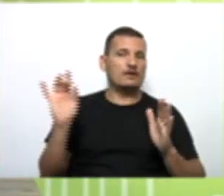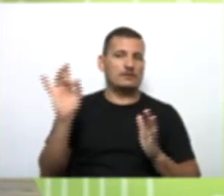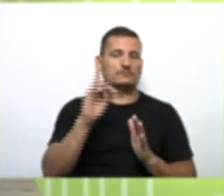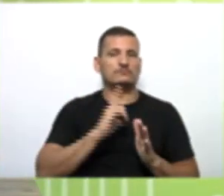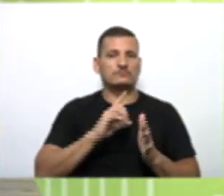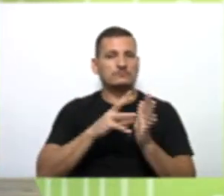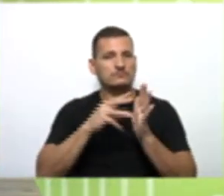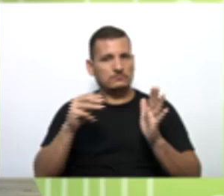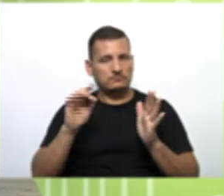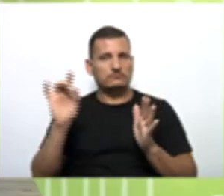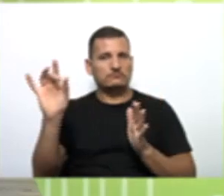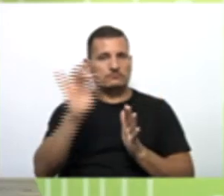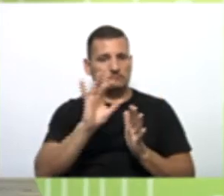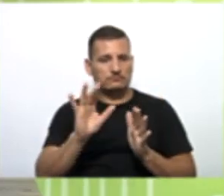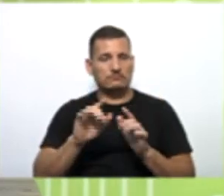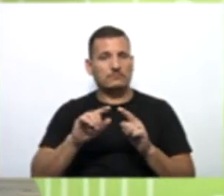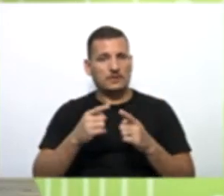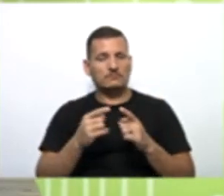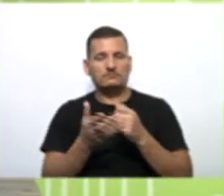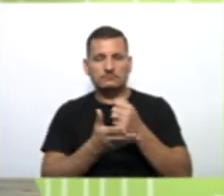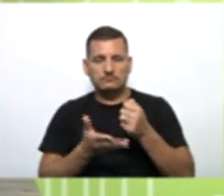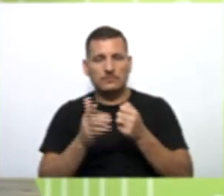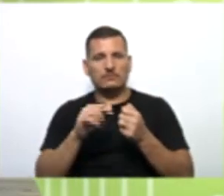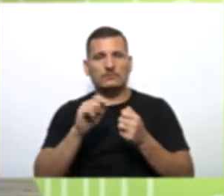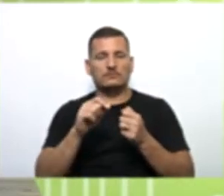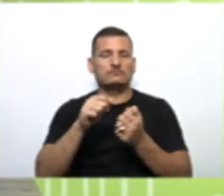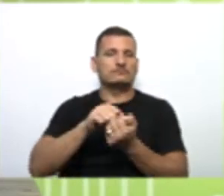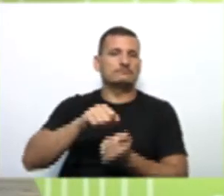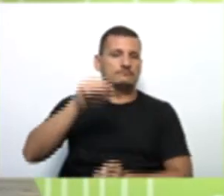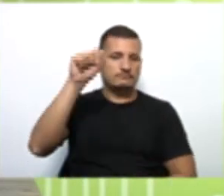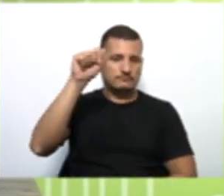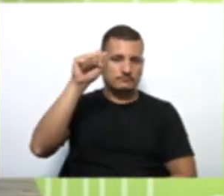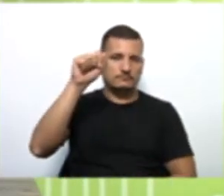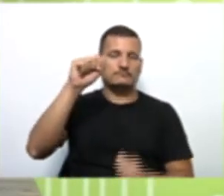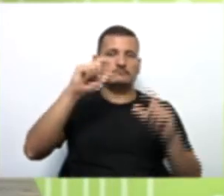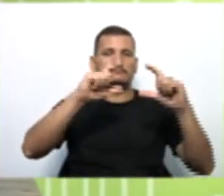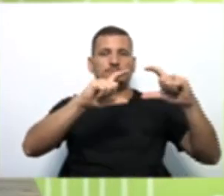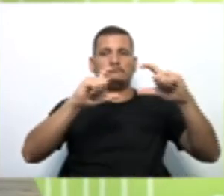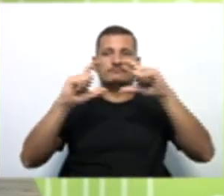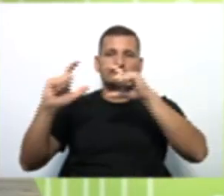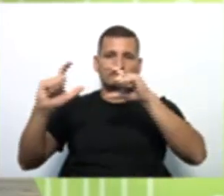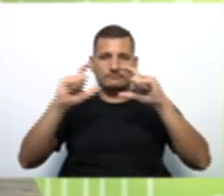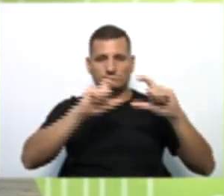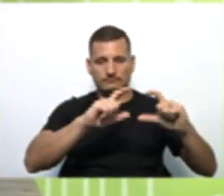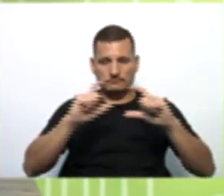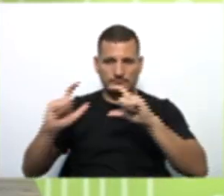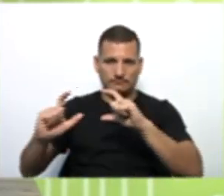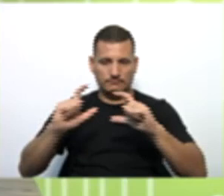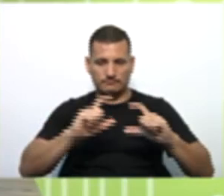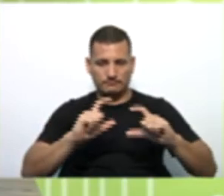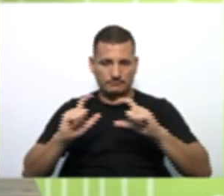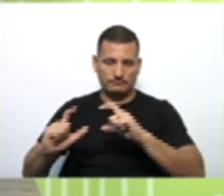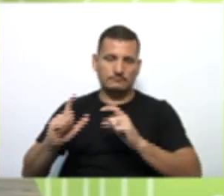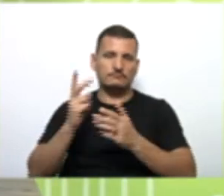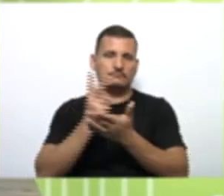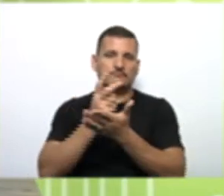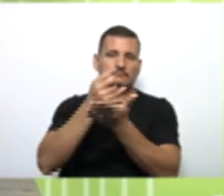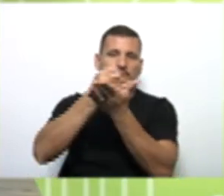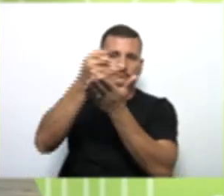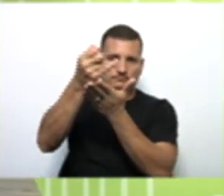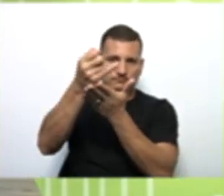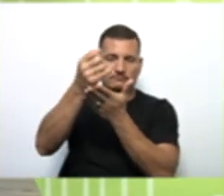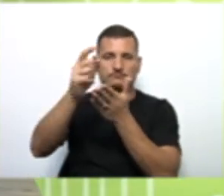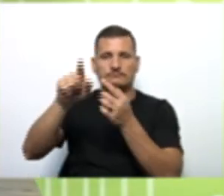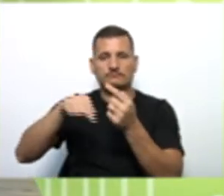ter um modelo, mas a base dele é essa, em forma de cartaz, com os box, sempre com introdução,